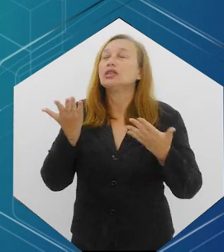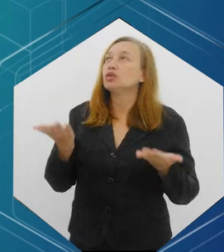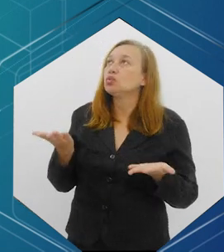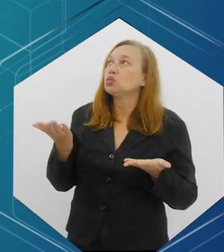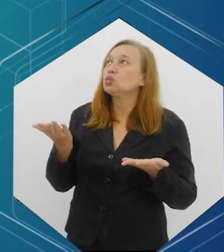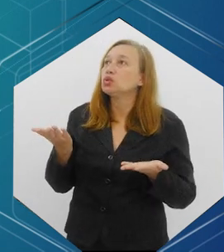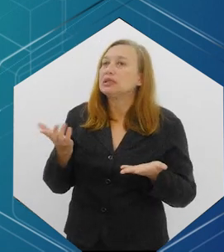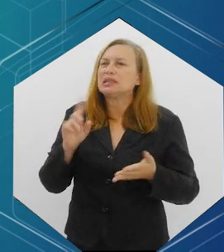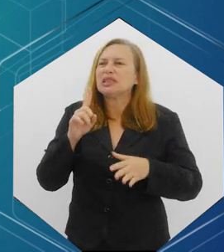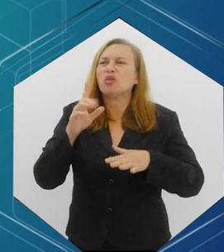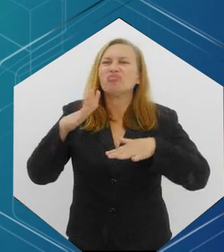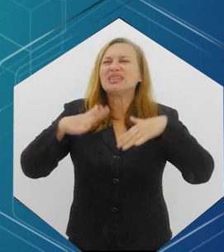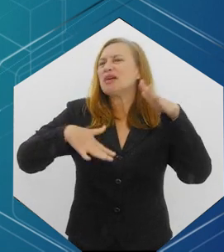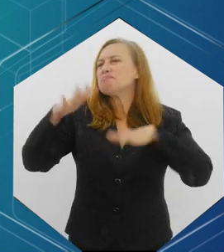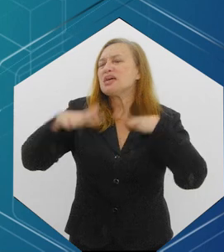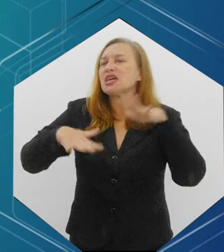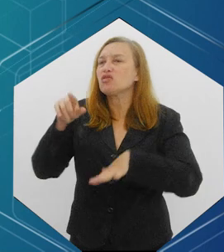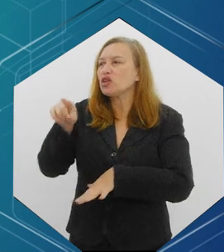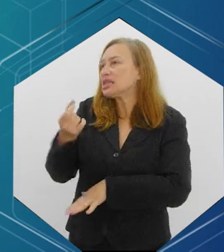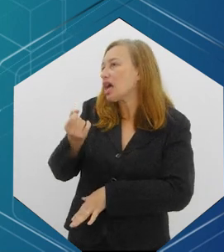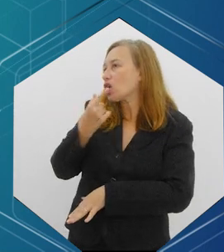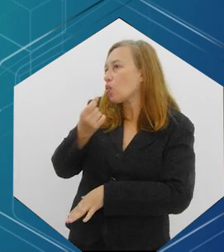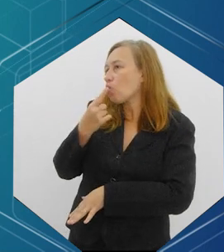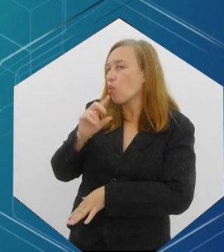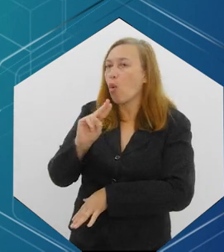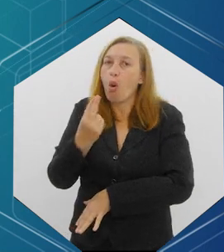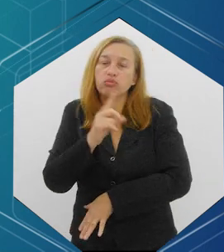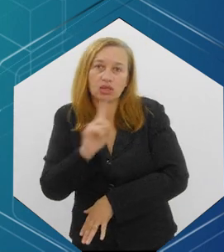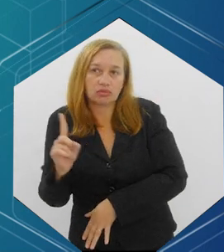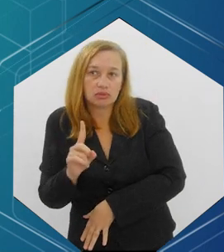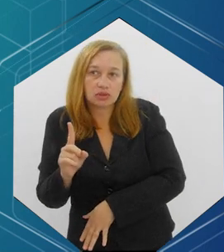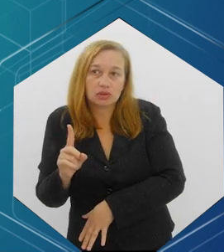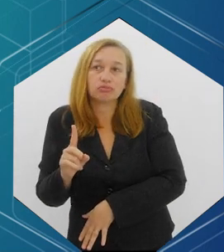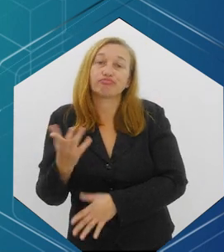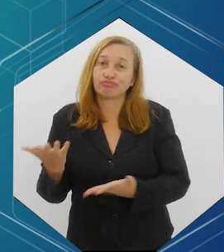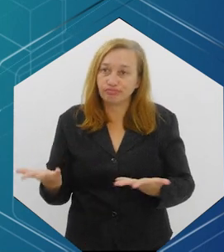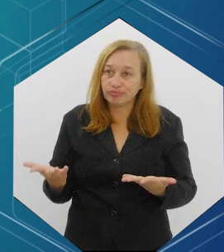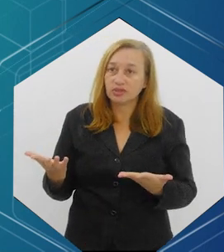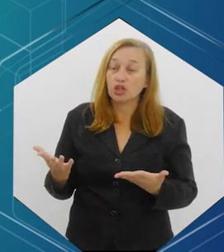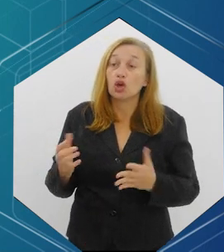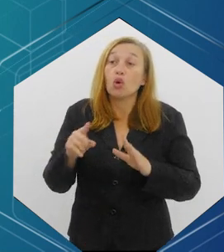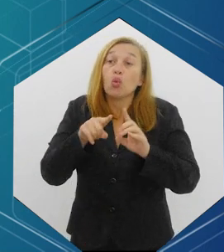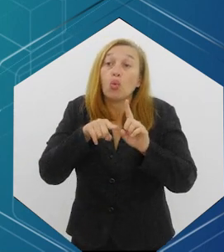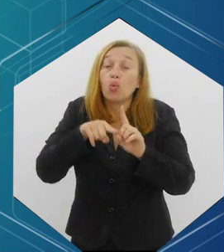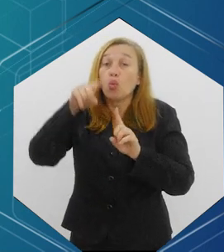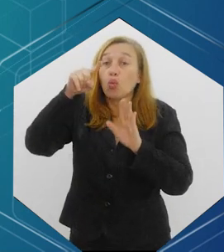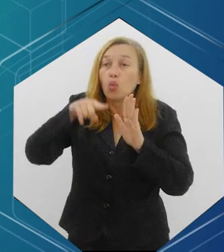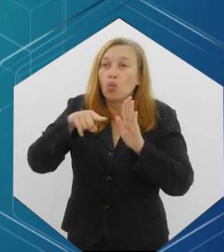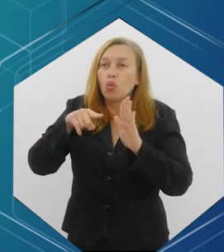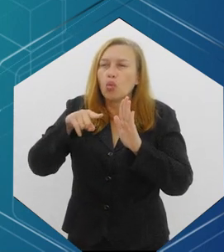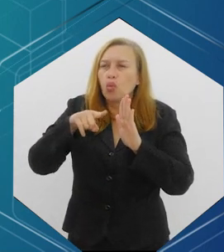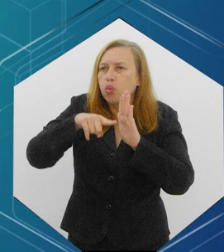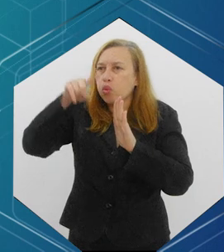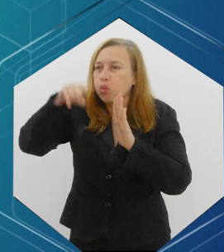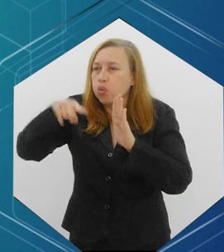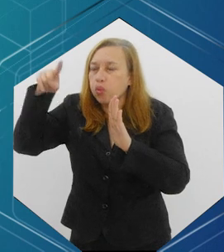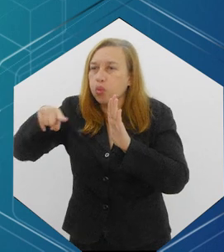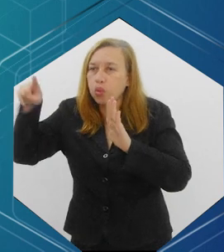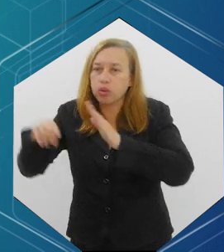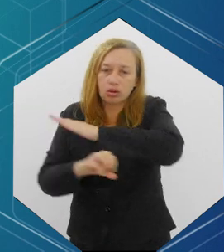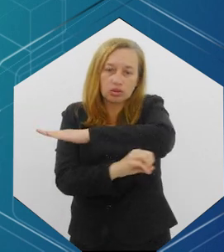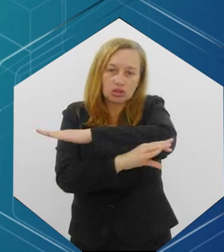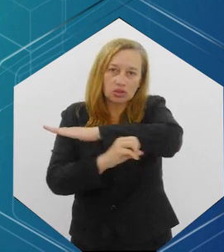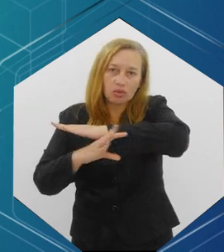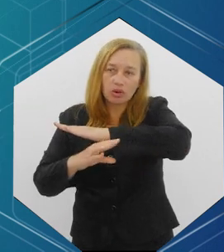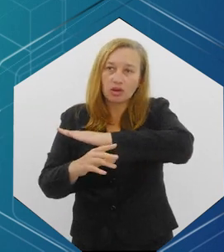Entendeu? Não depende do que você tomou ou não tomou. A doença é trombogênica. O índice de trombose no paciente